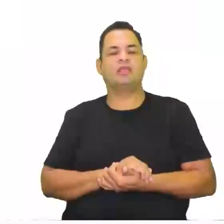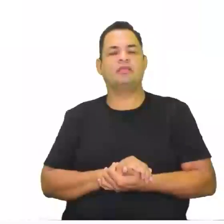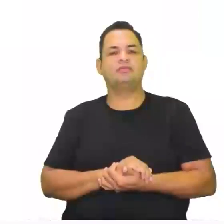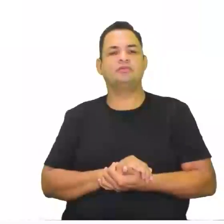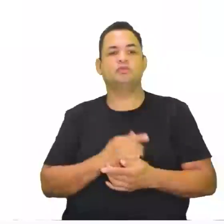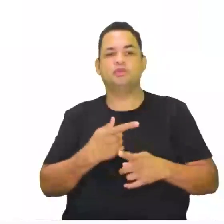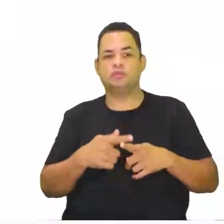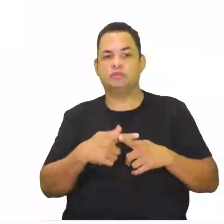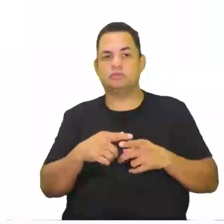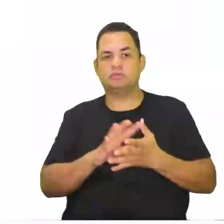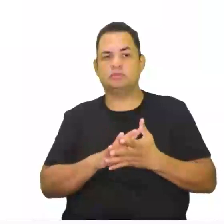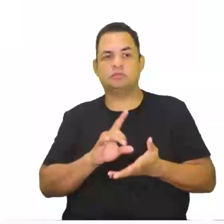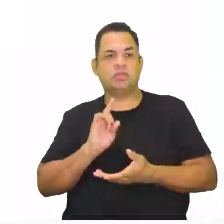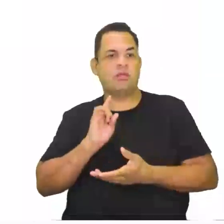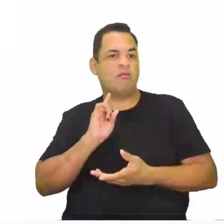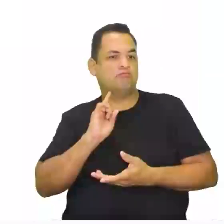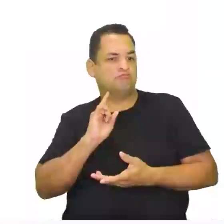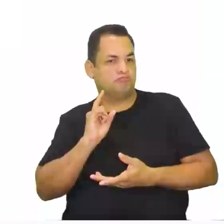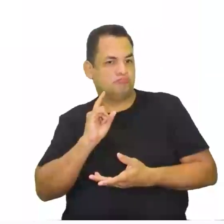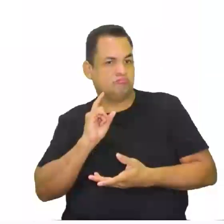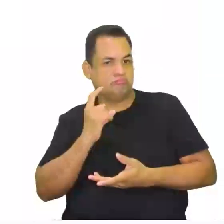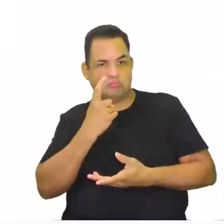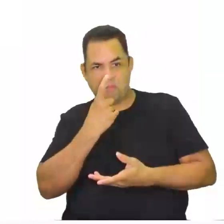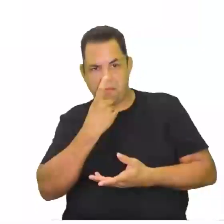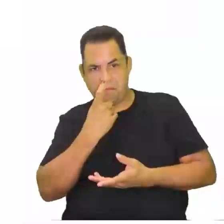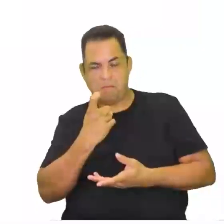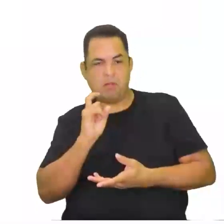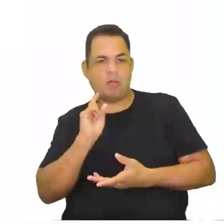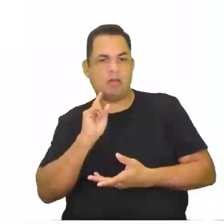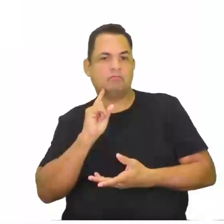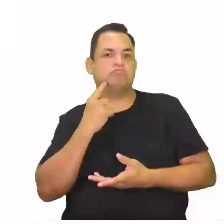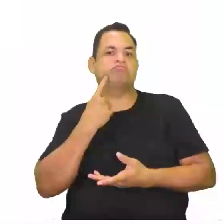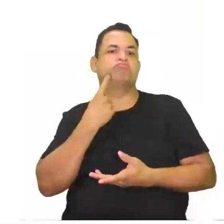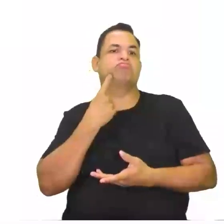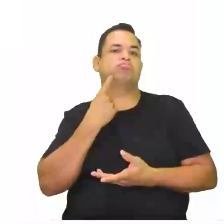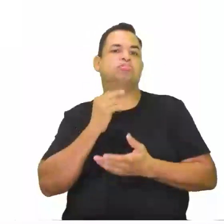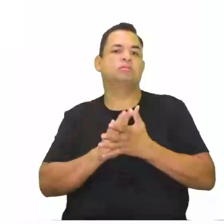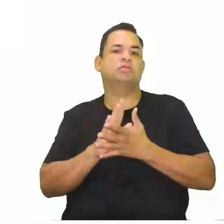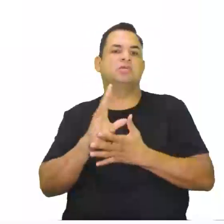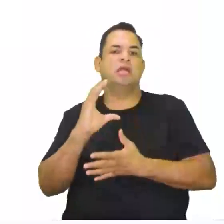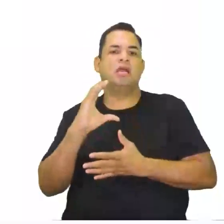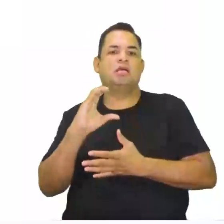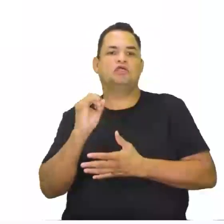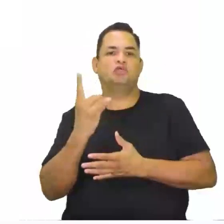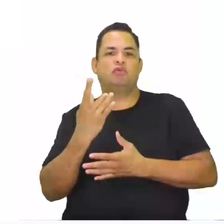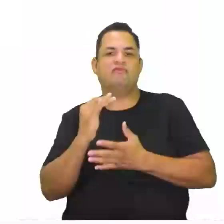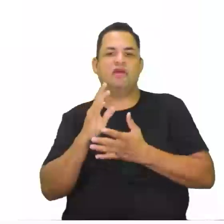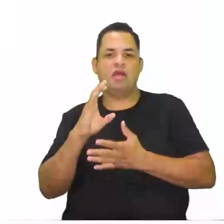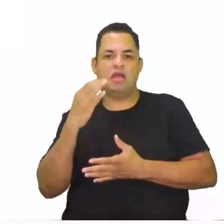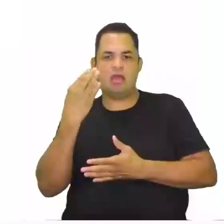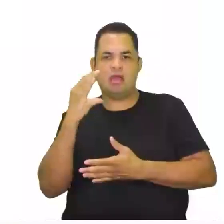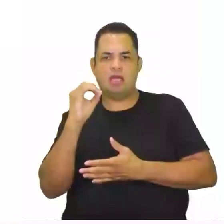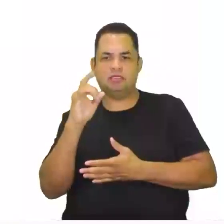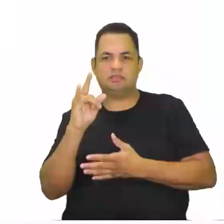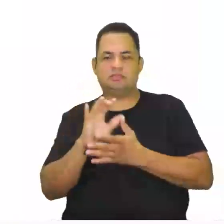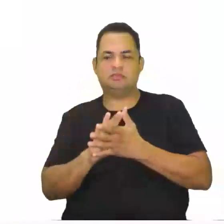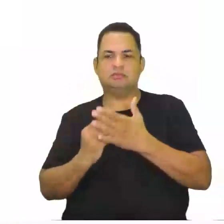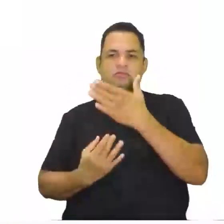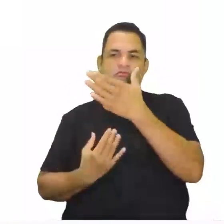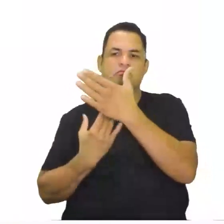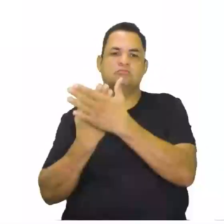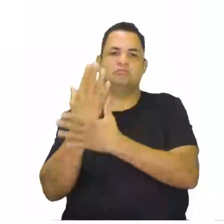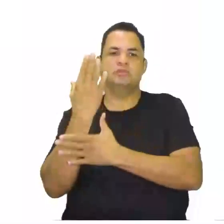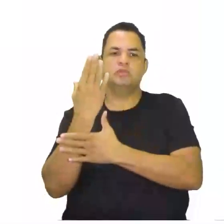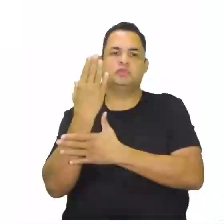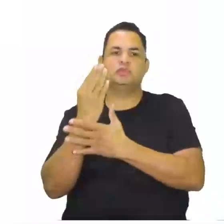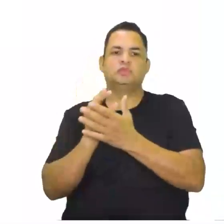inconveniências é a poluição atmosférica e a chuva ácida. A emissão de gases